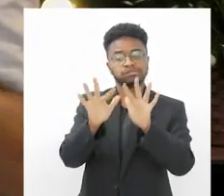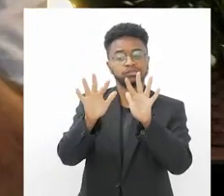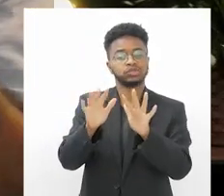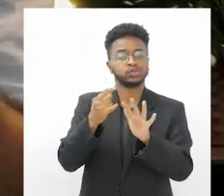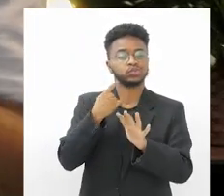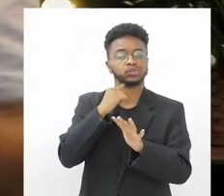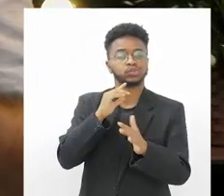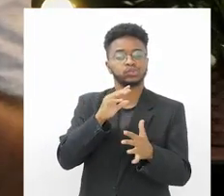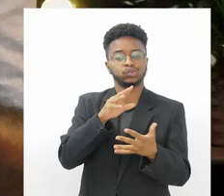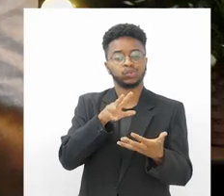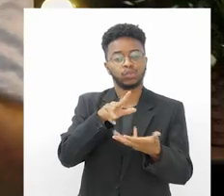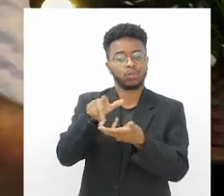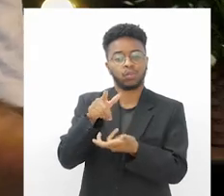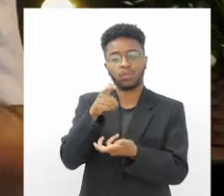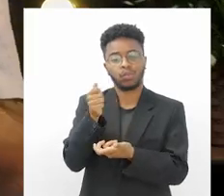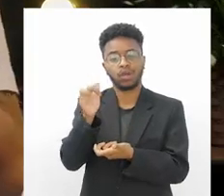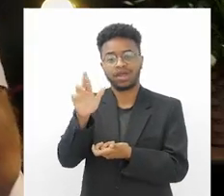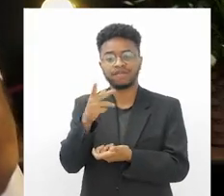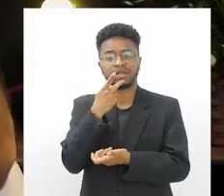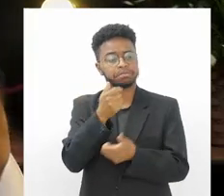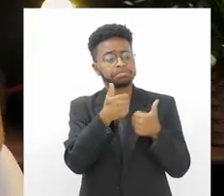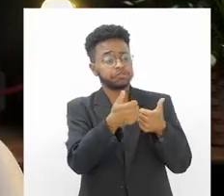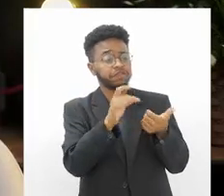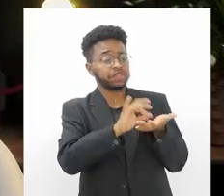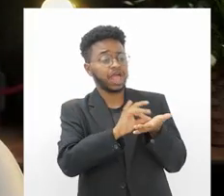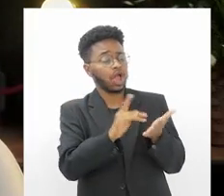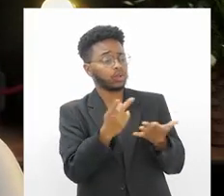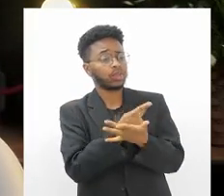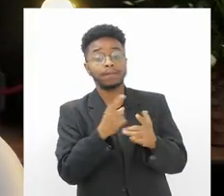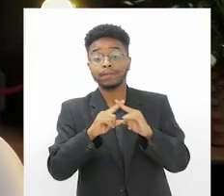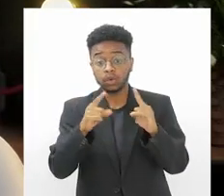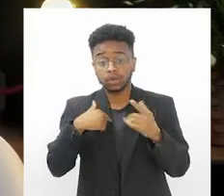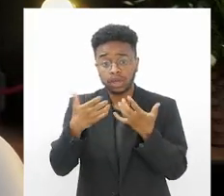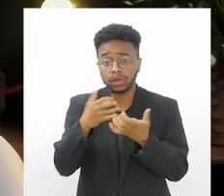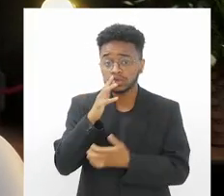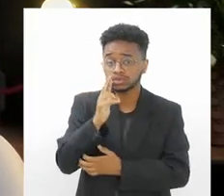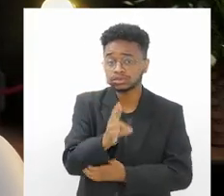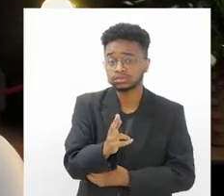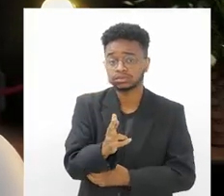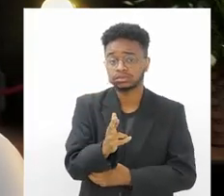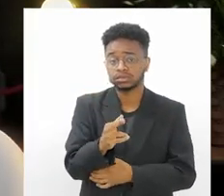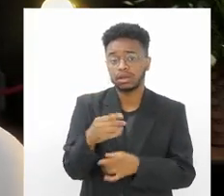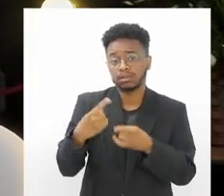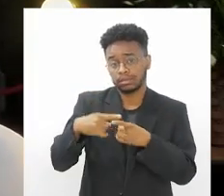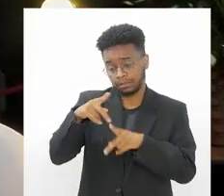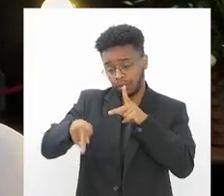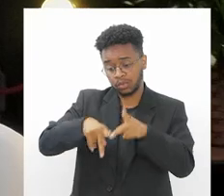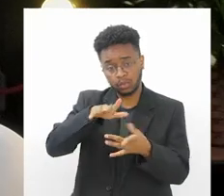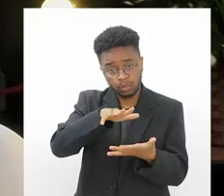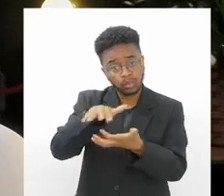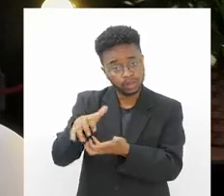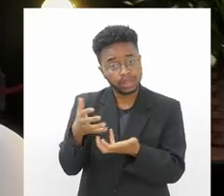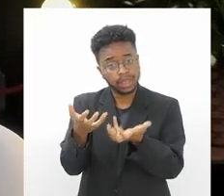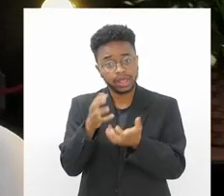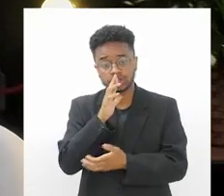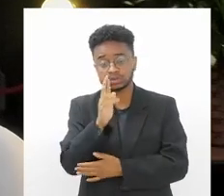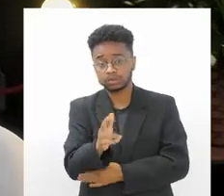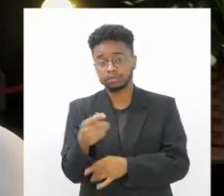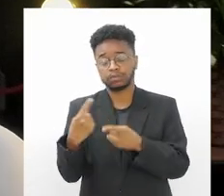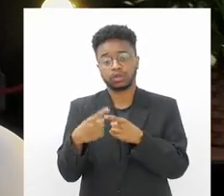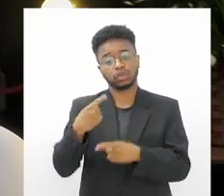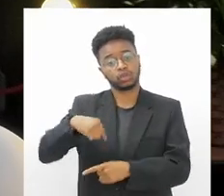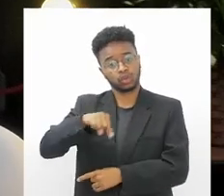eles dizem, realmente está poluindo, tá bom, e aí? Eu quero resultado. Eu não. A população mundial quer um